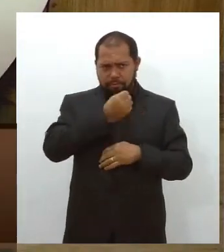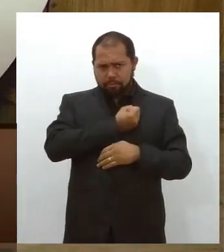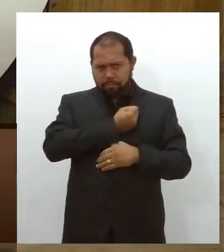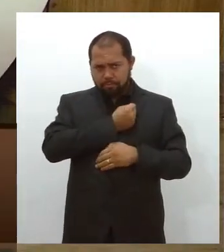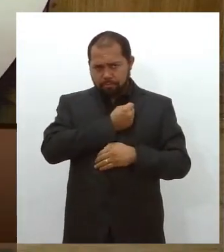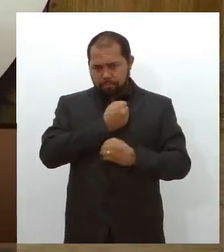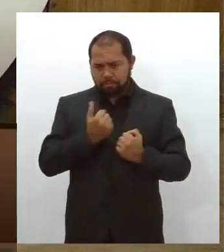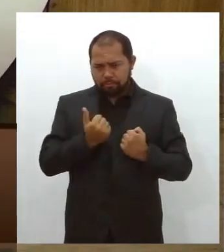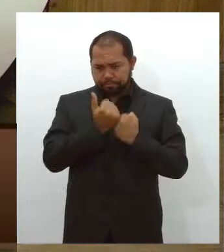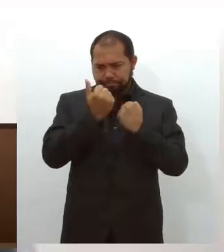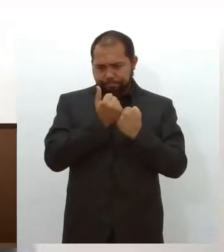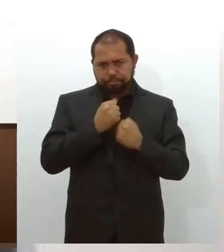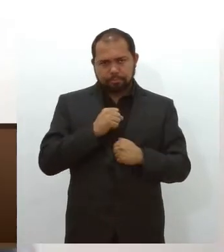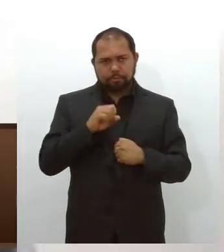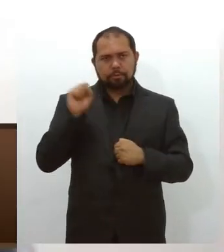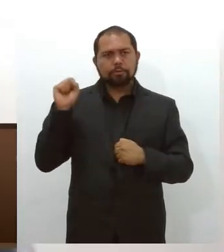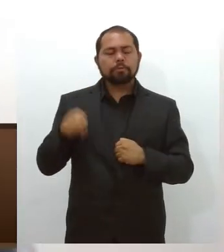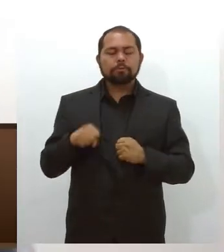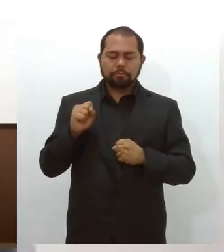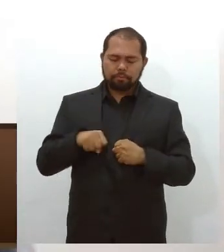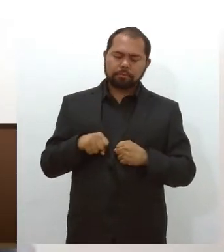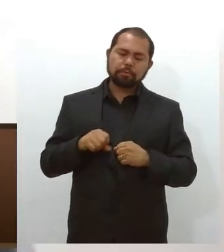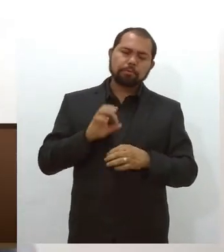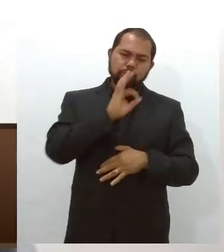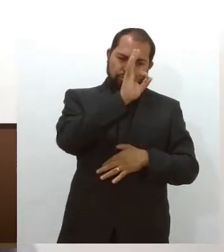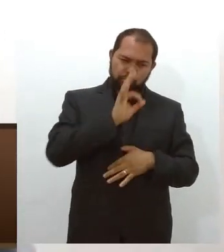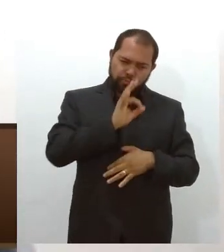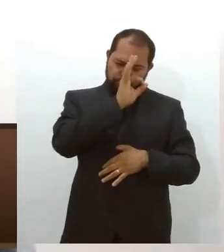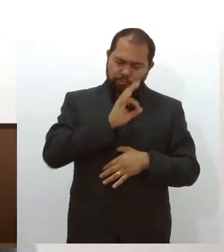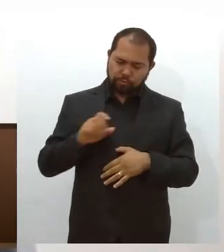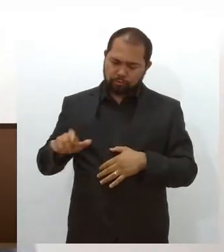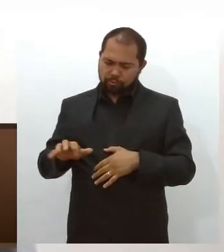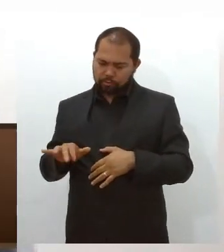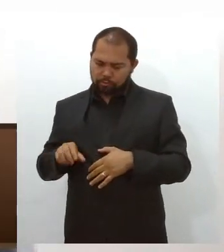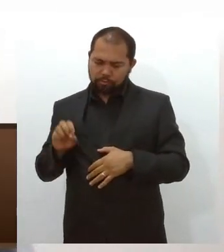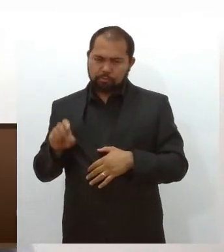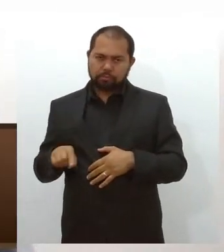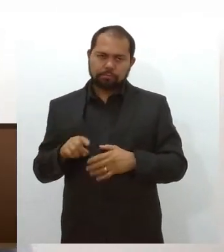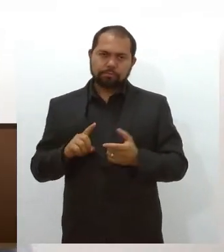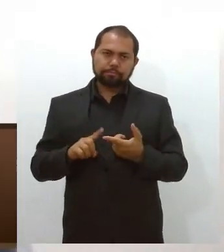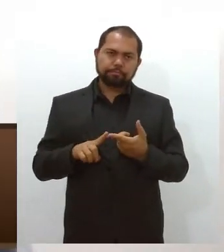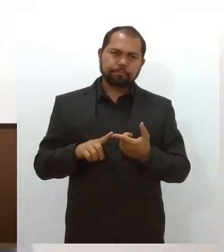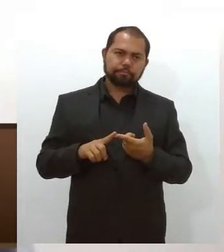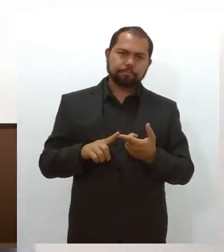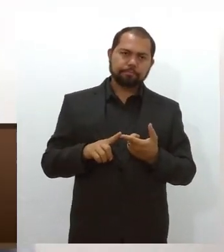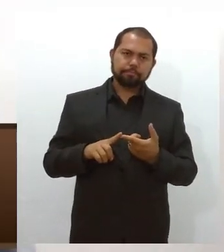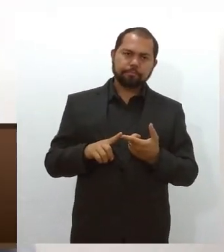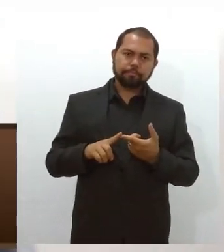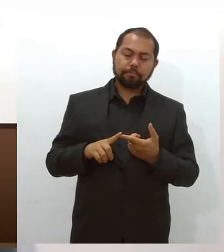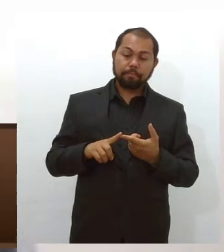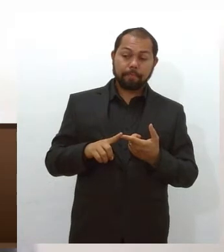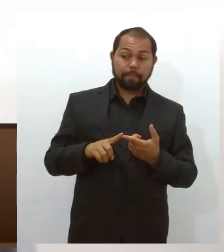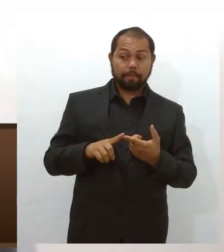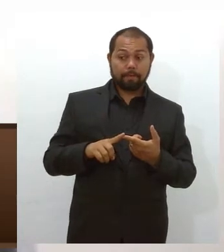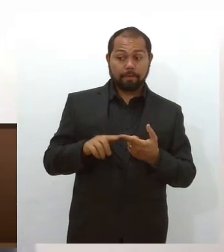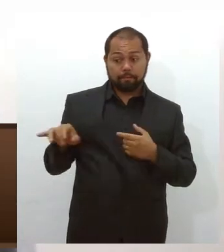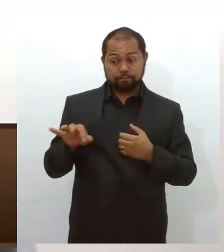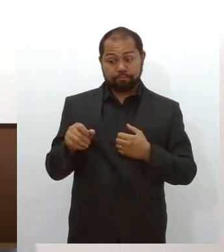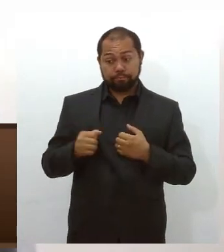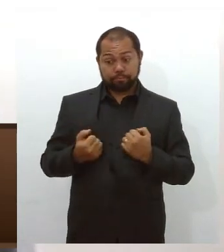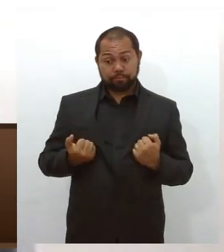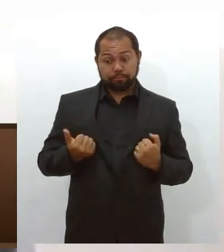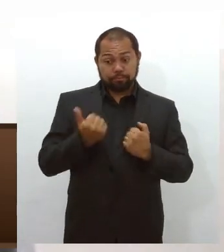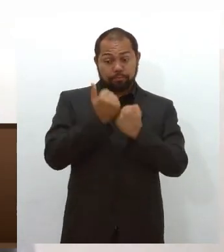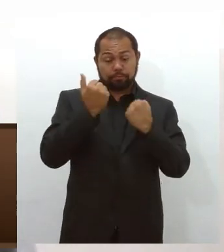Sim, nós temos uma porcentagem de urna eletrônica que são urnas de contingência. Esta urna só